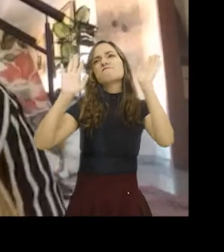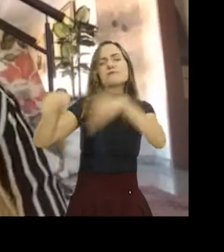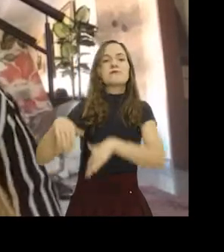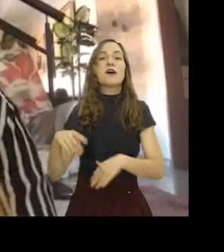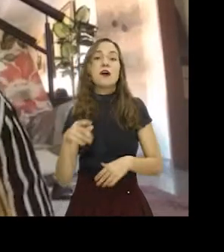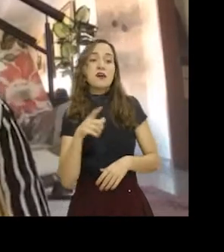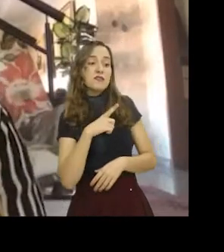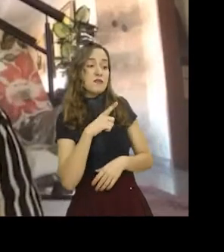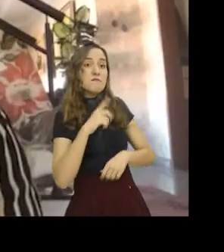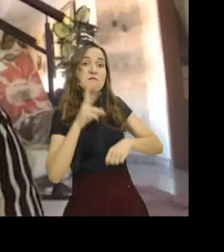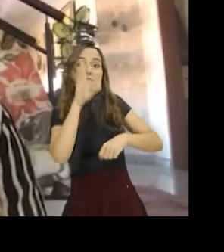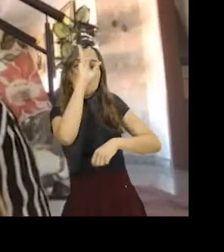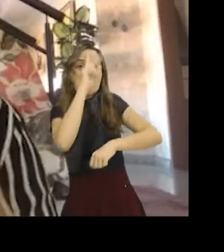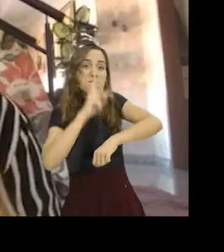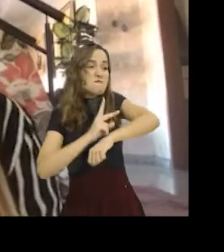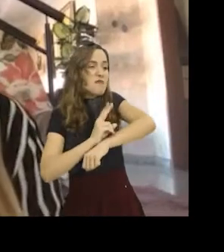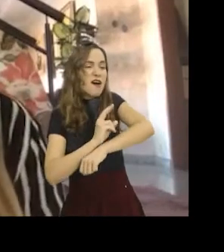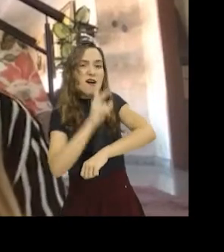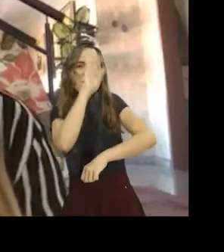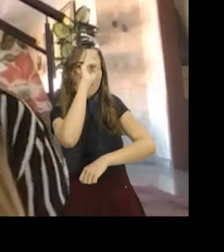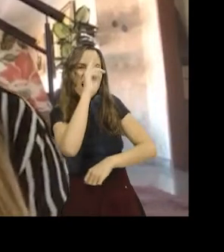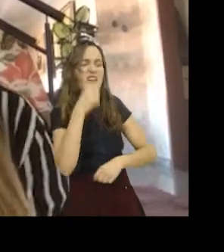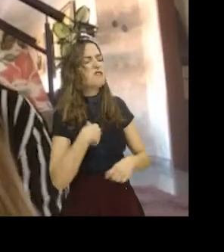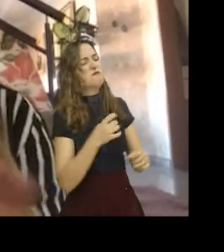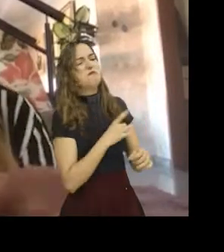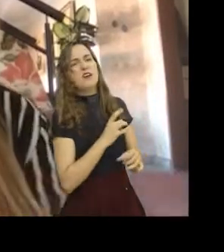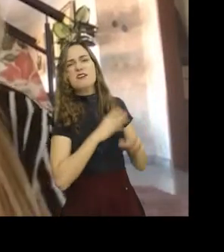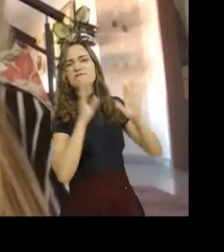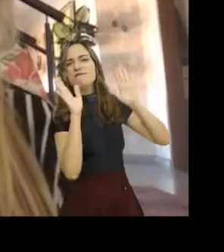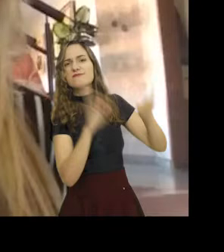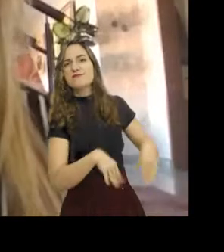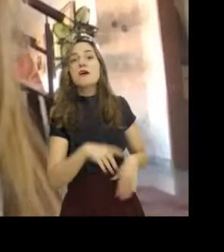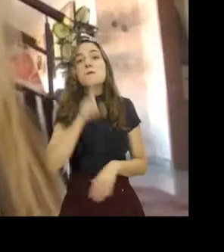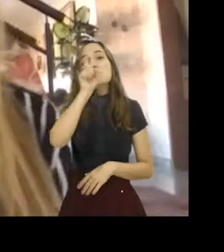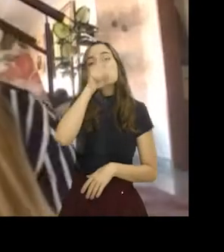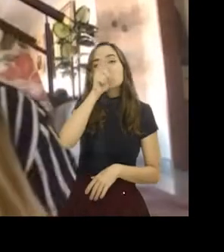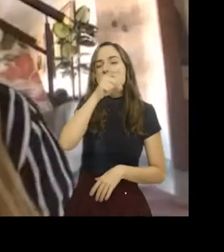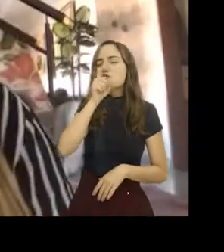A bruxa virou Chabru e o diabo é Bodiá.